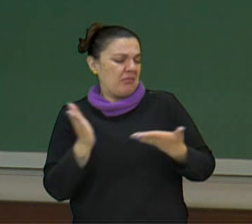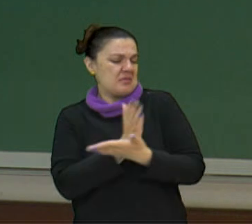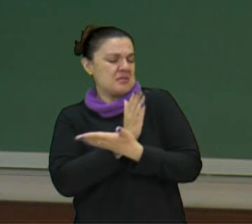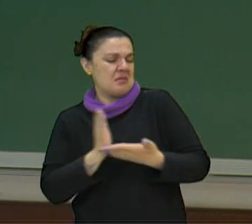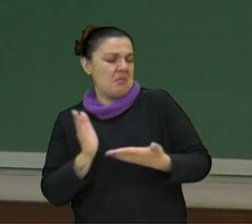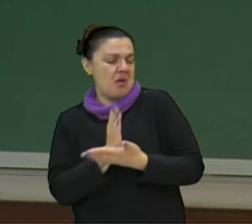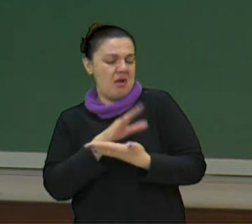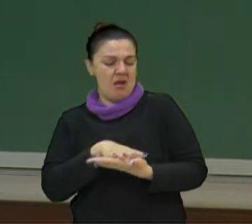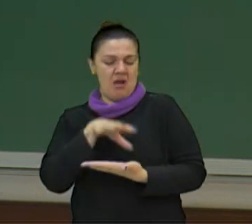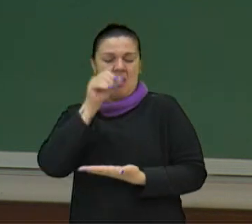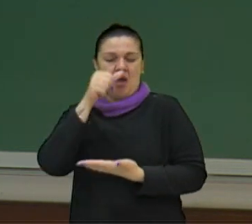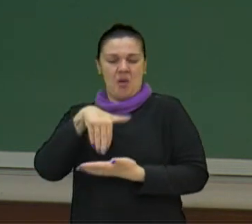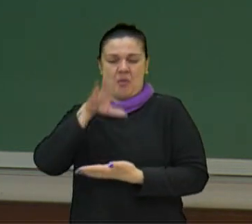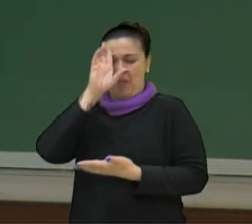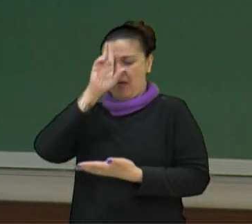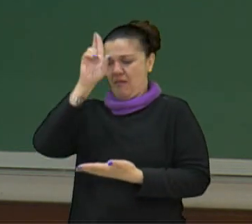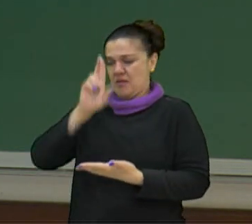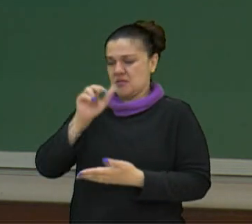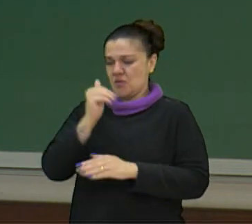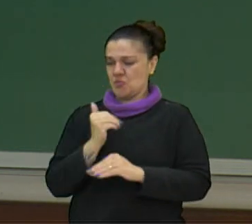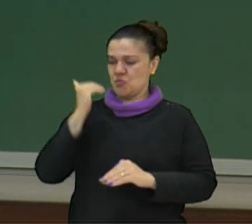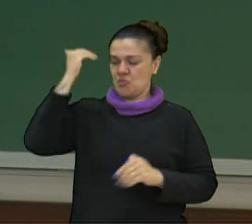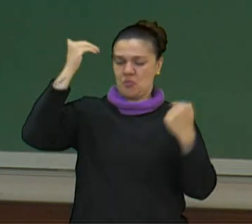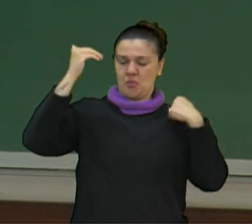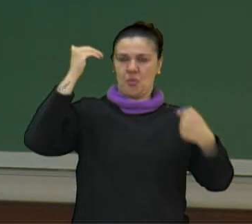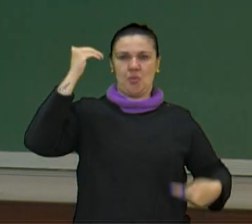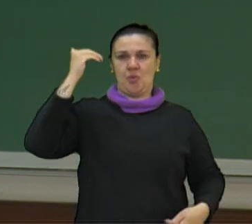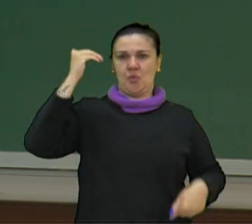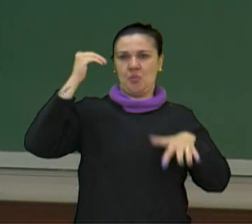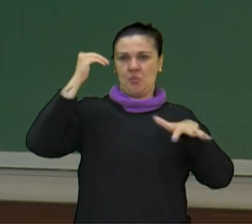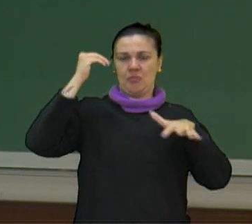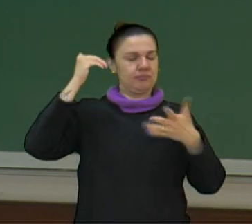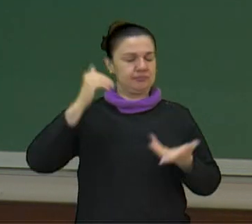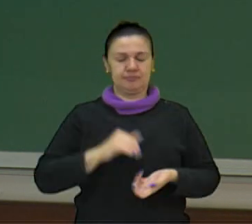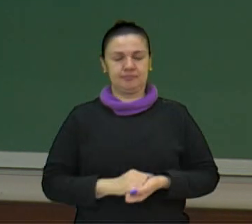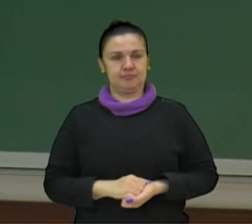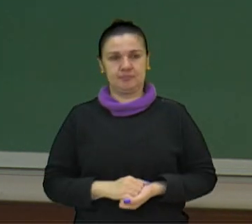que dizer que a alma racional é superior ao corpo.